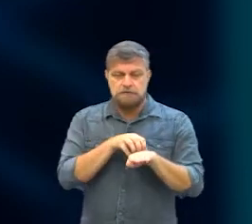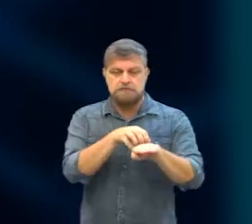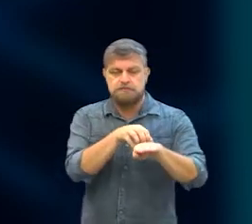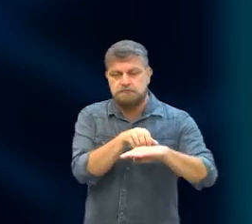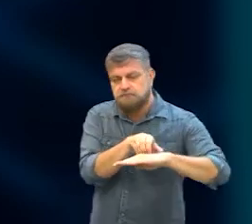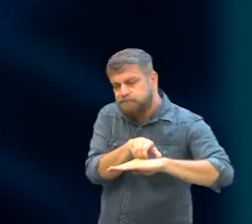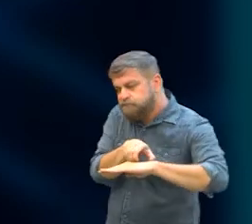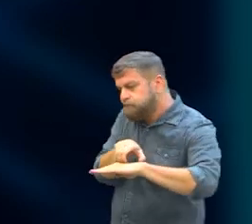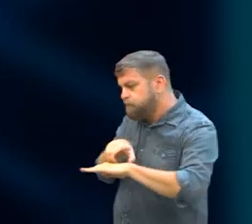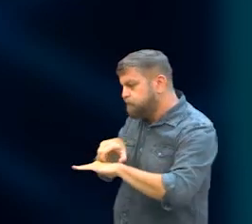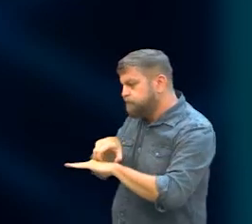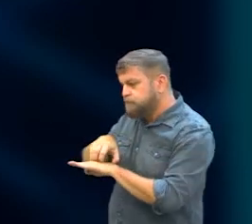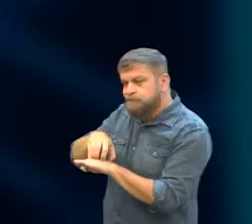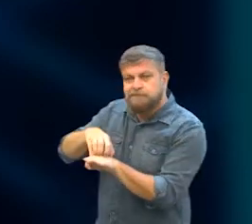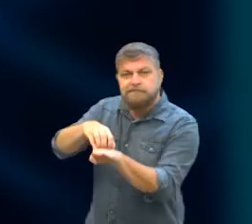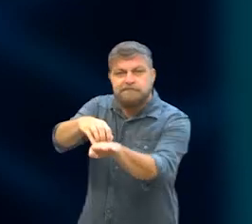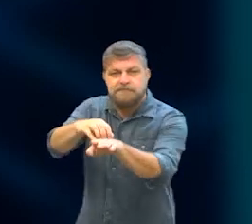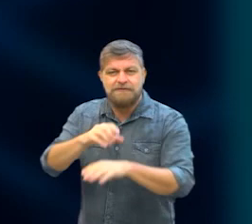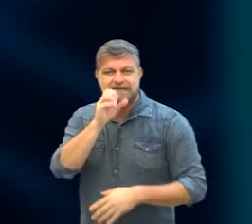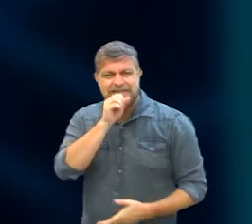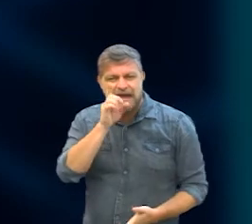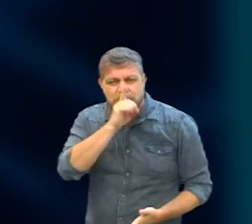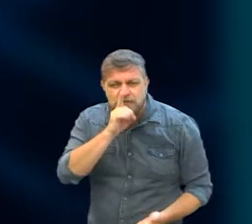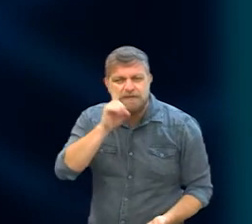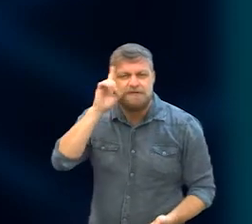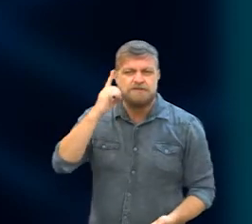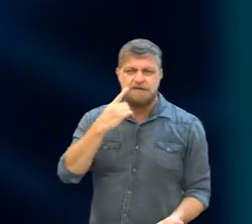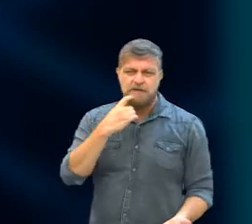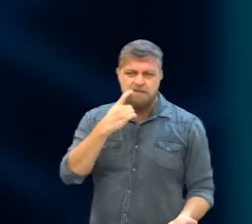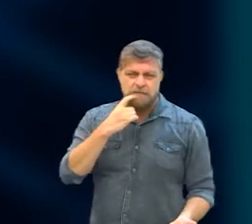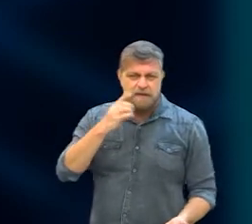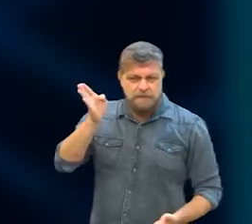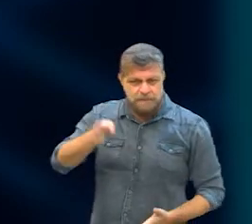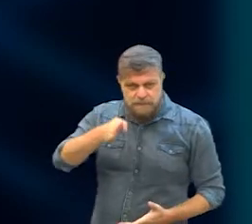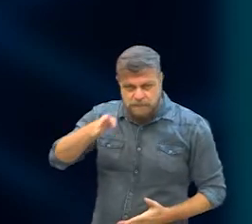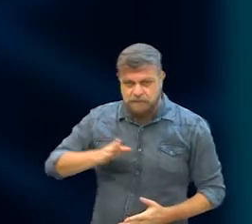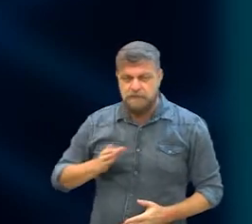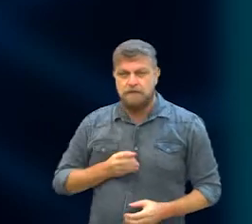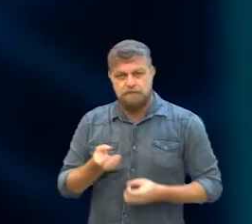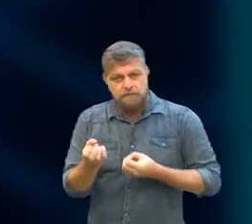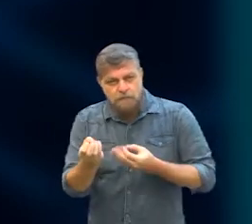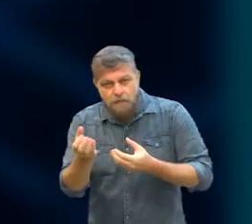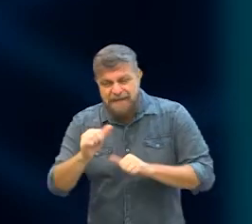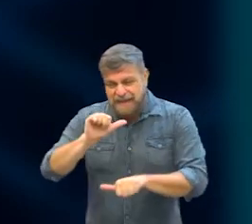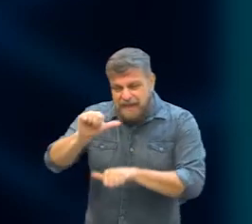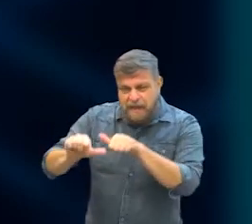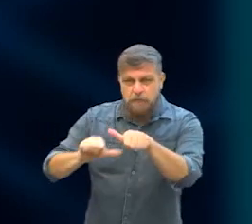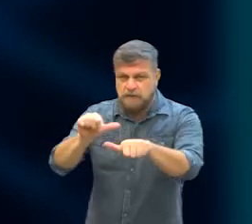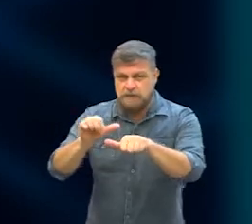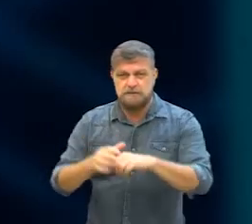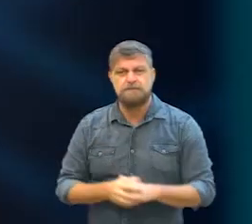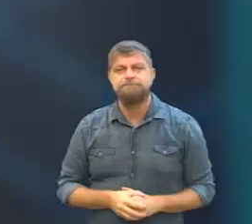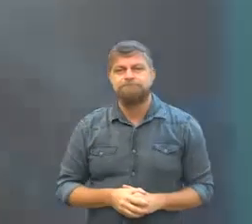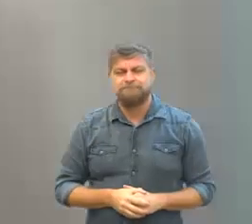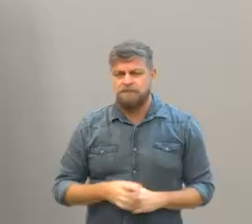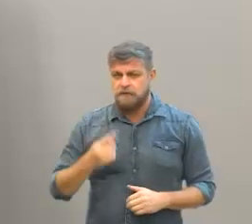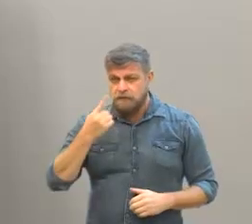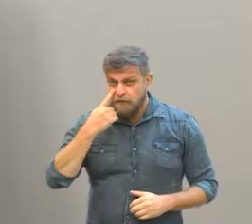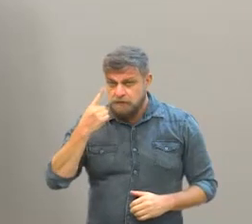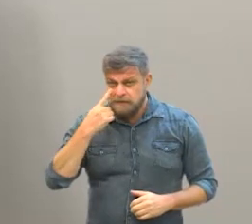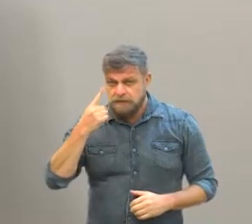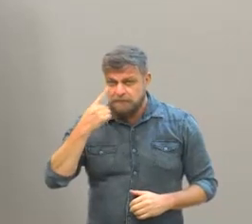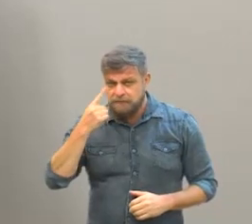linhas e itinerários aos finais de semana e feriados, mudanças anunciadas na pandemia. O que nós